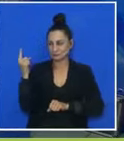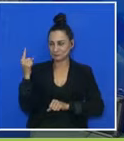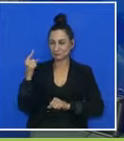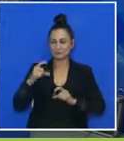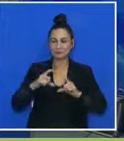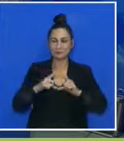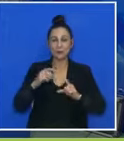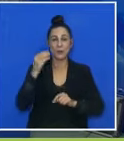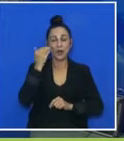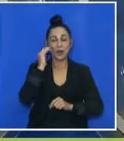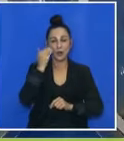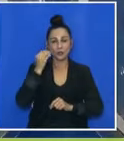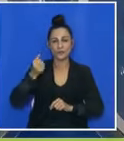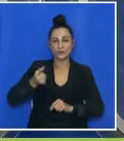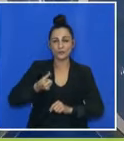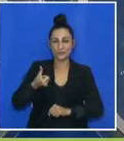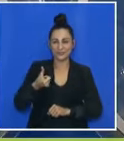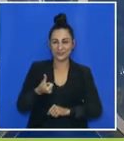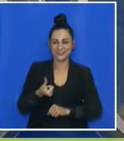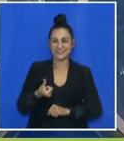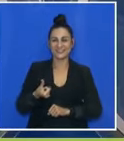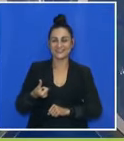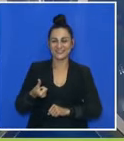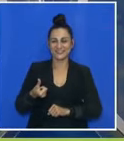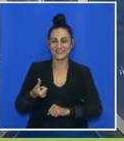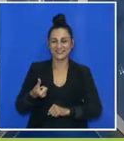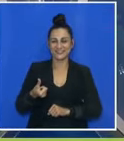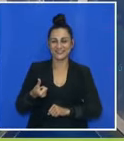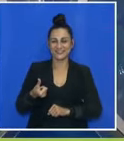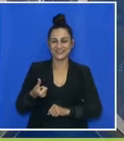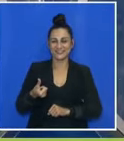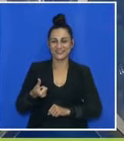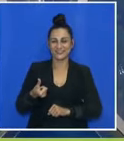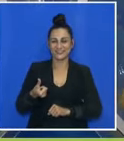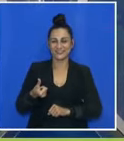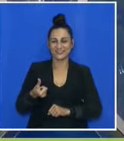bola rosa número 6 com sinal indicativo na sua base.